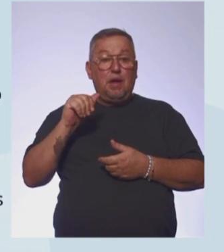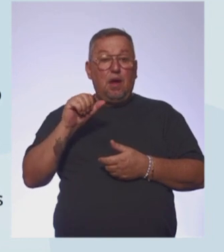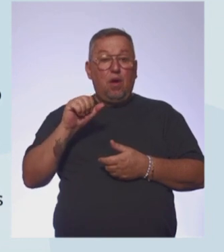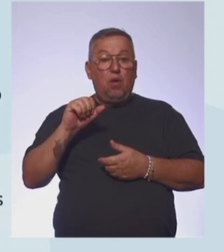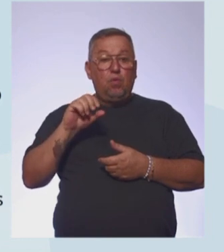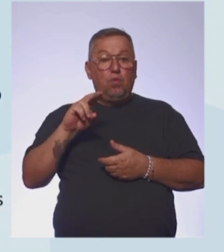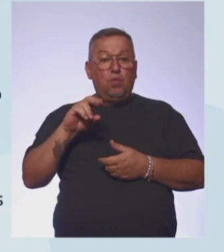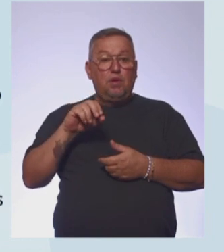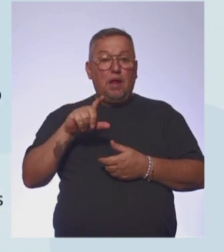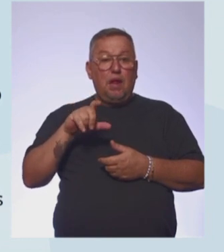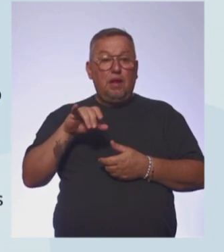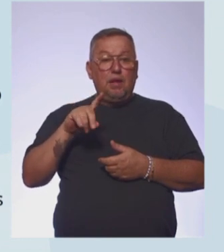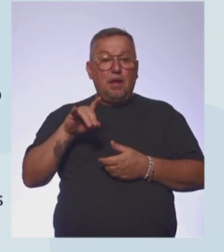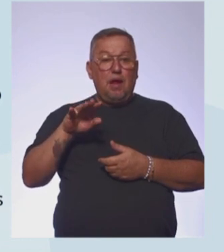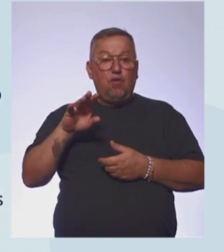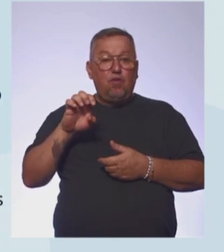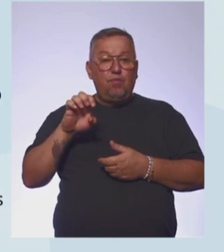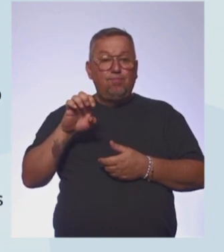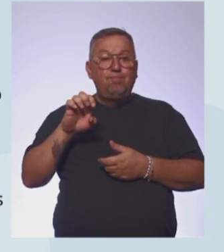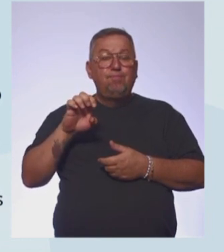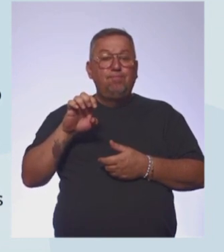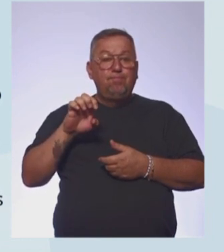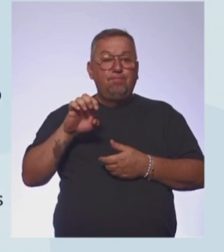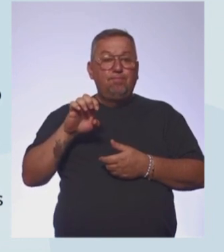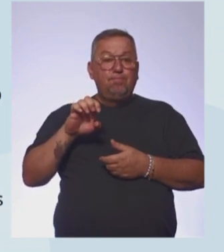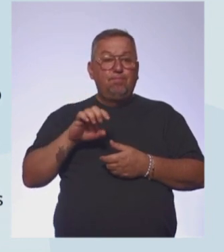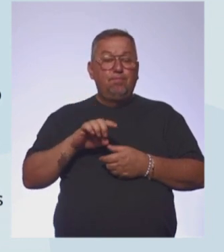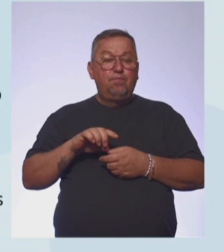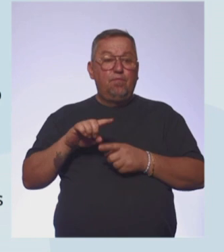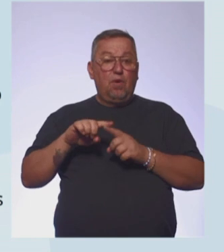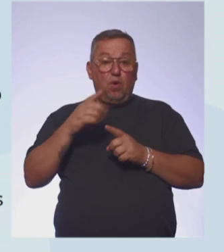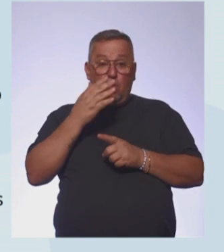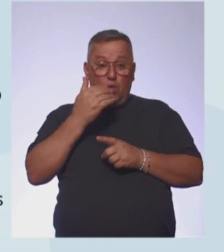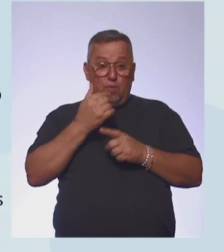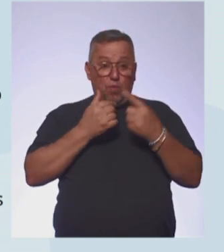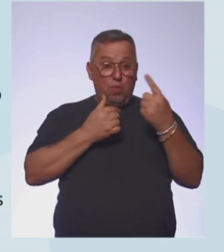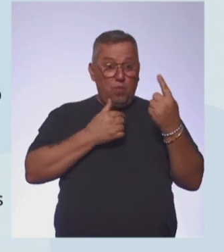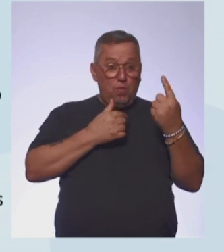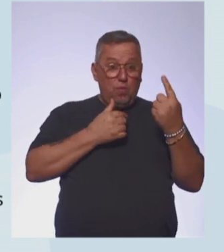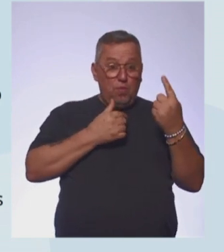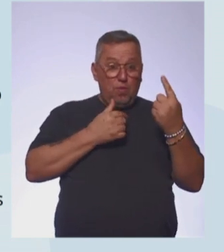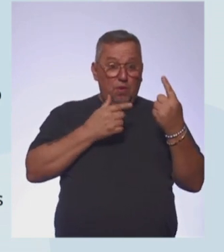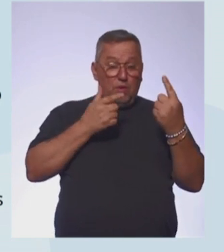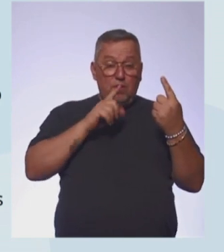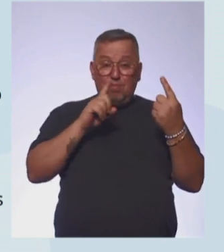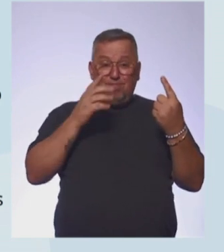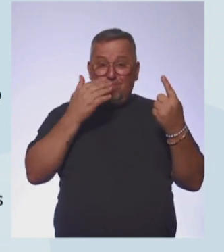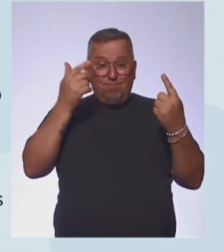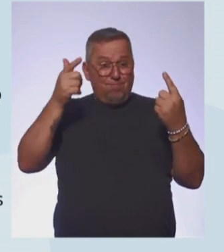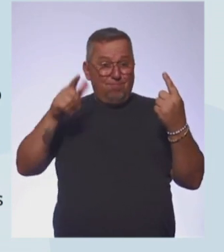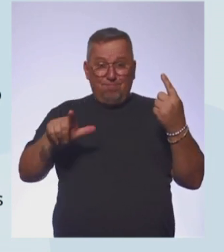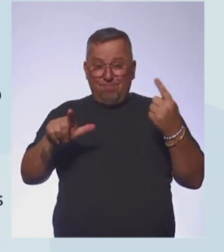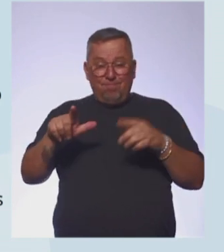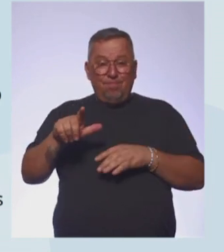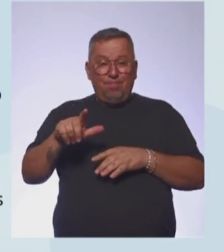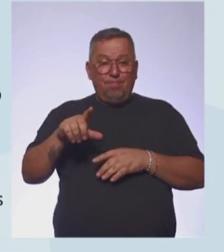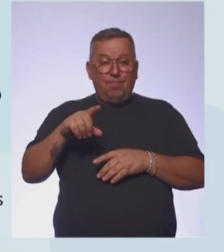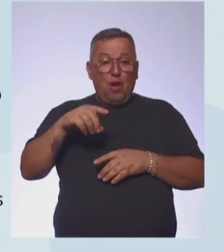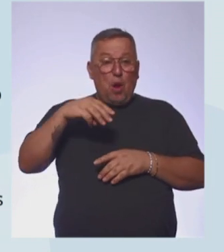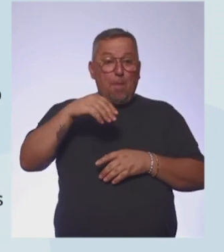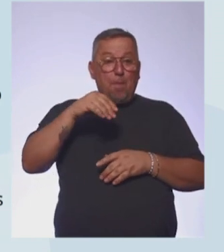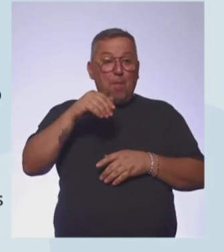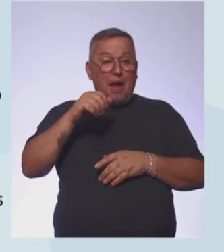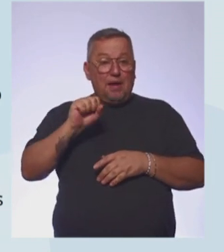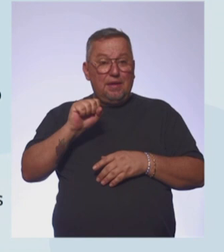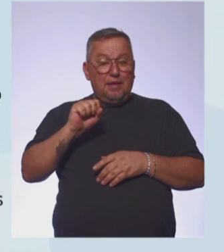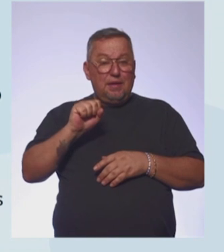ok? Mas não comem. Comem algumas, mas não comem outras. Então, esse mas vai dar a